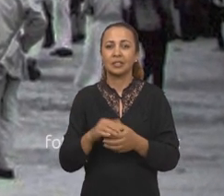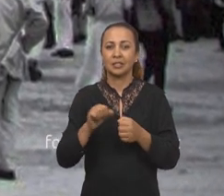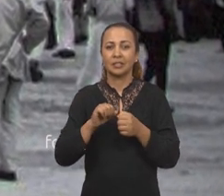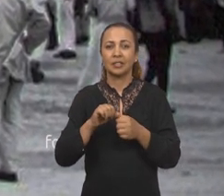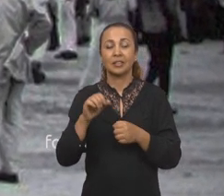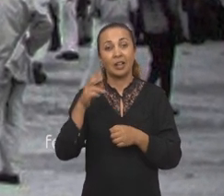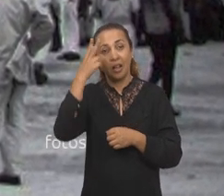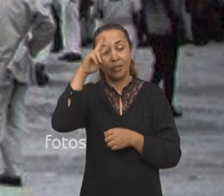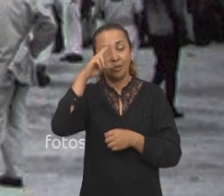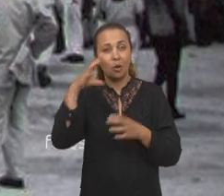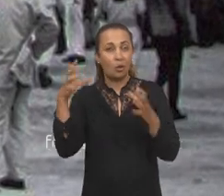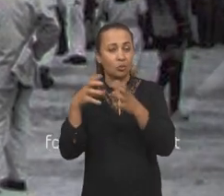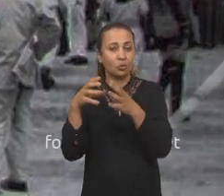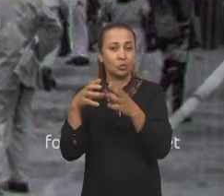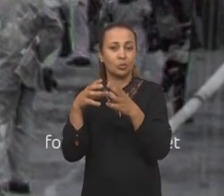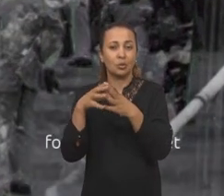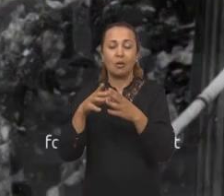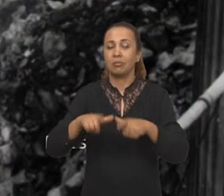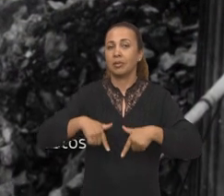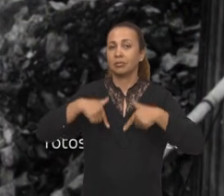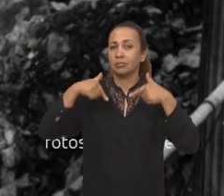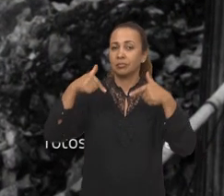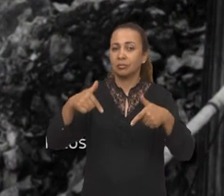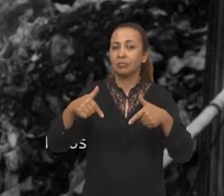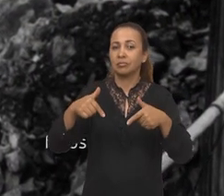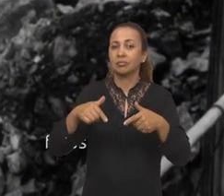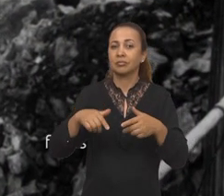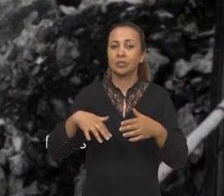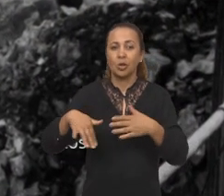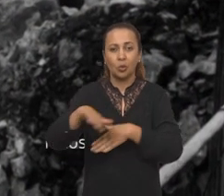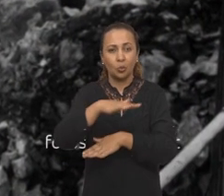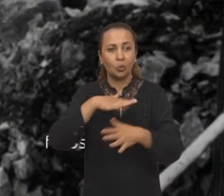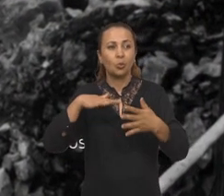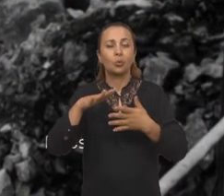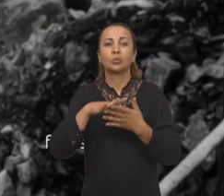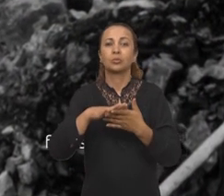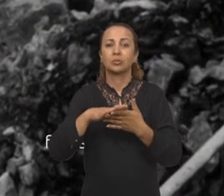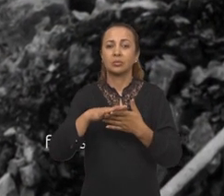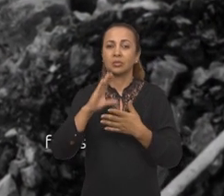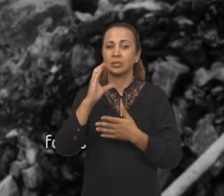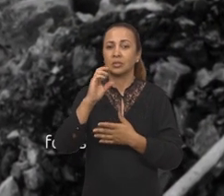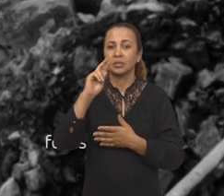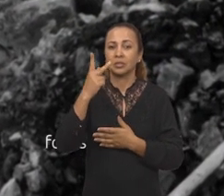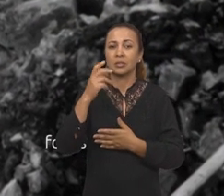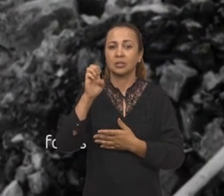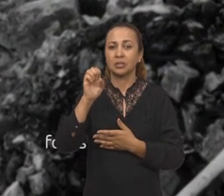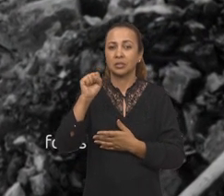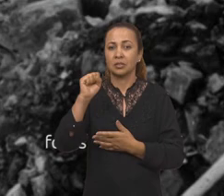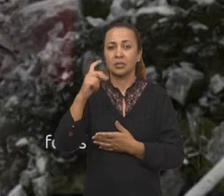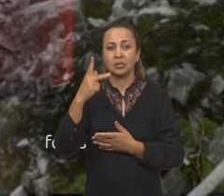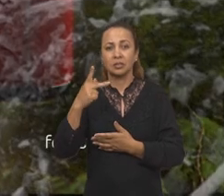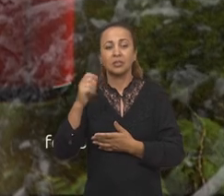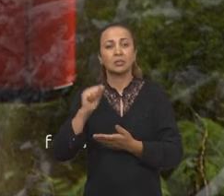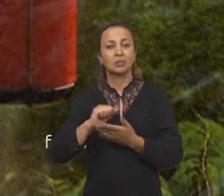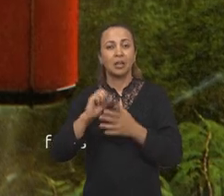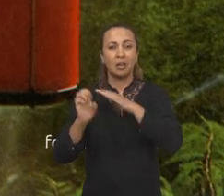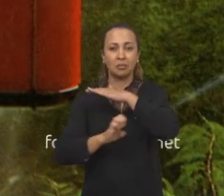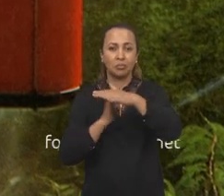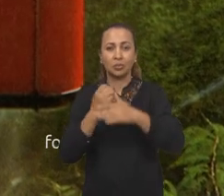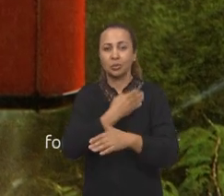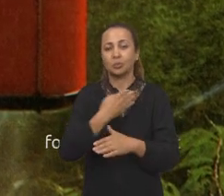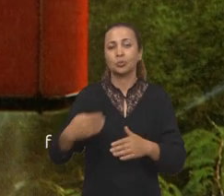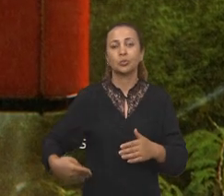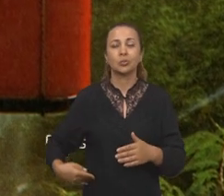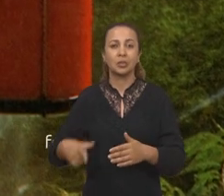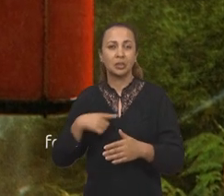a história dos grupos quem Lutaram em torno da instalação da chesf né achei essa é uma empresa pública